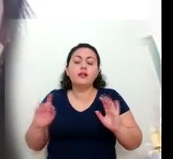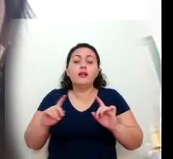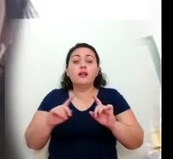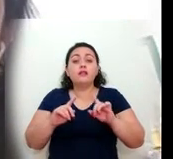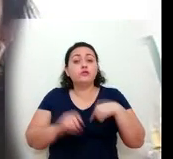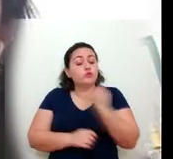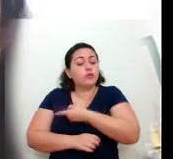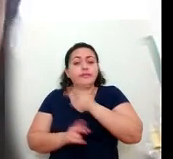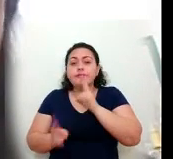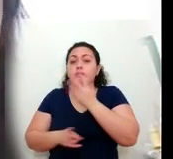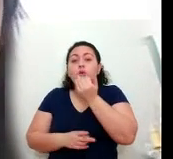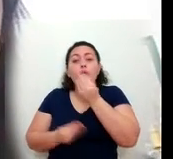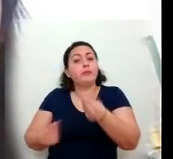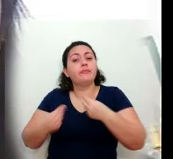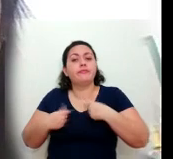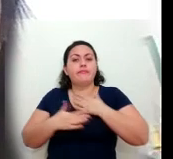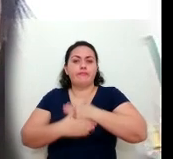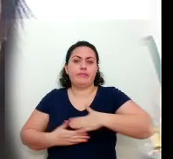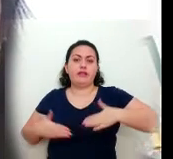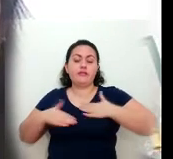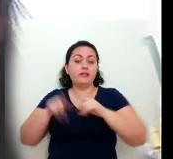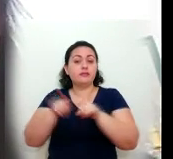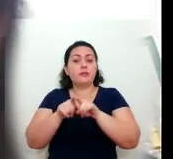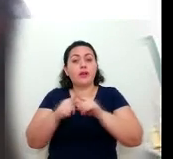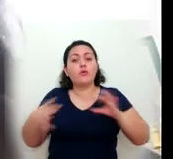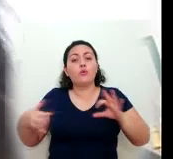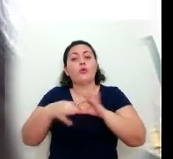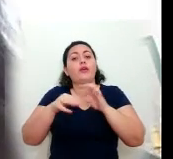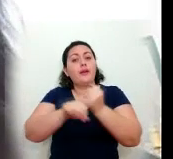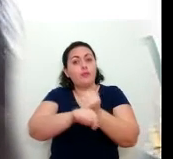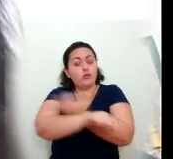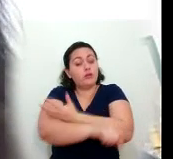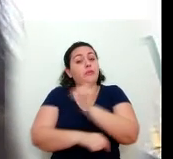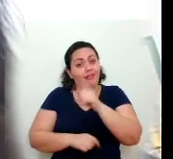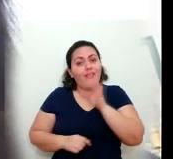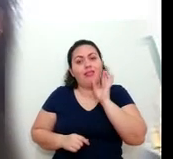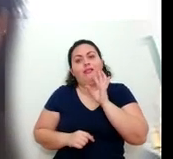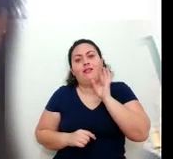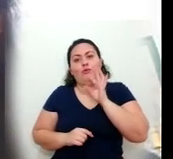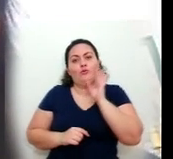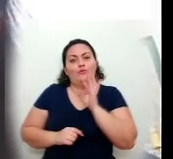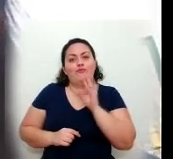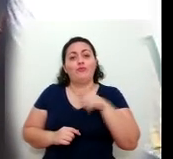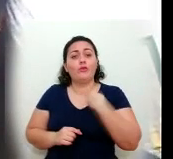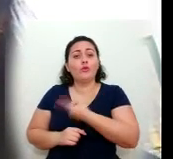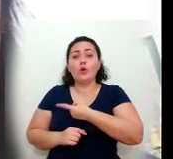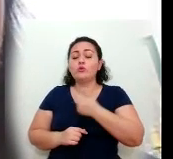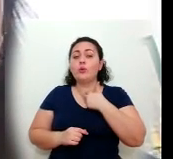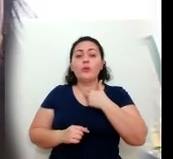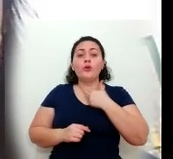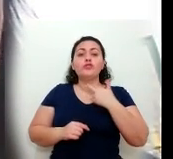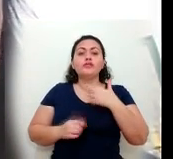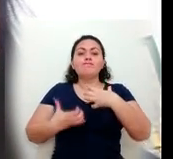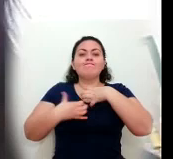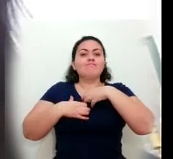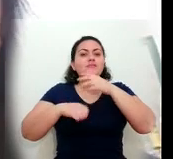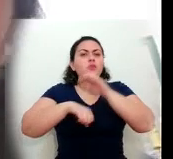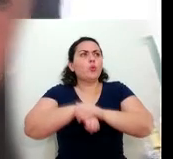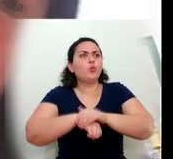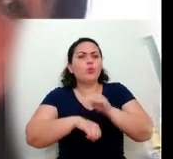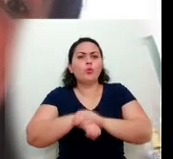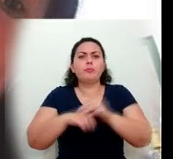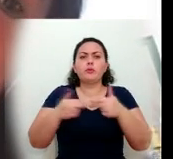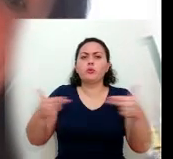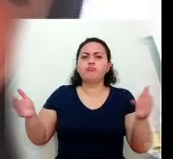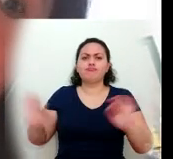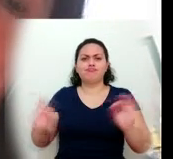por prazer e vinculado às nossas emoções. E que é super legal, né? E que a gente não deve gerar uma culpa a partir disso, mas a gente tem que